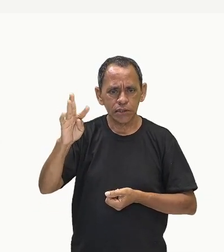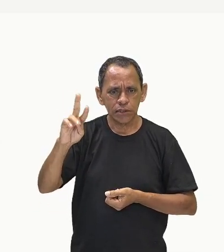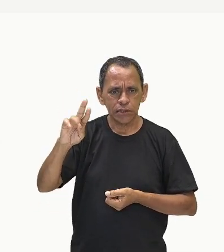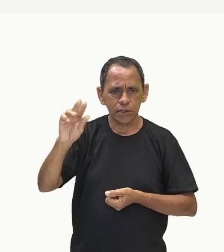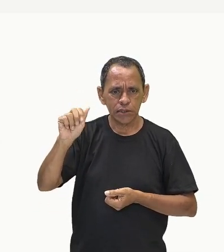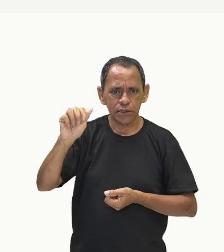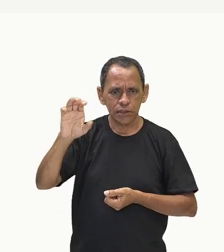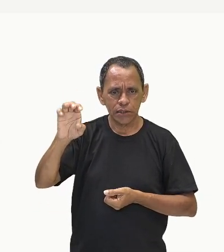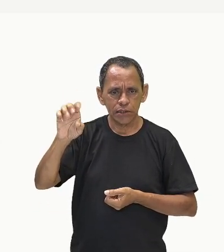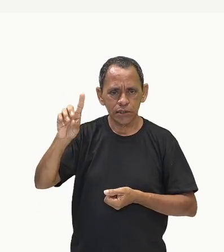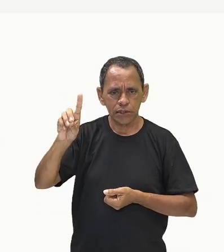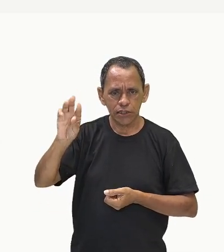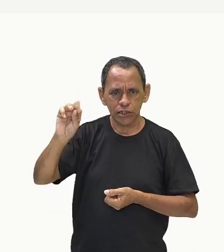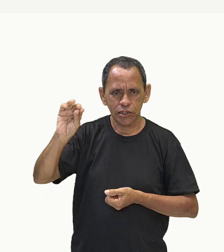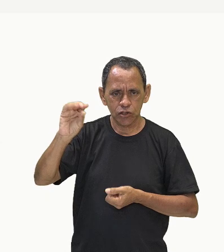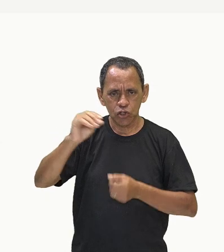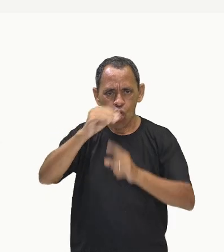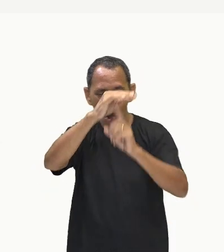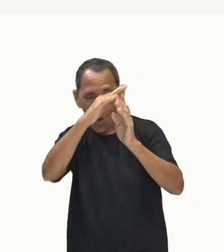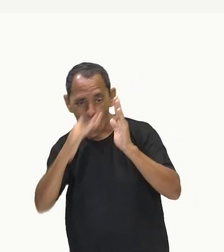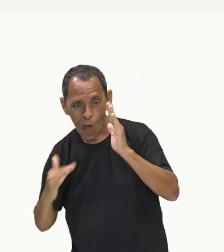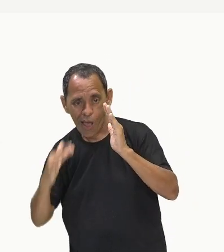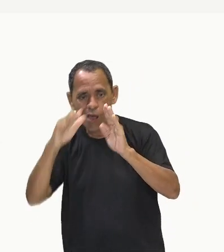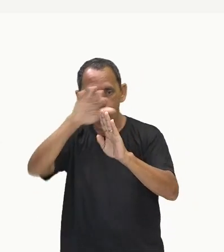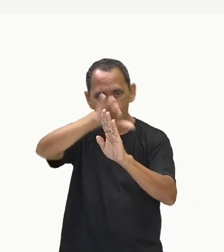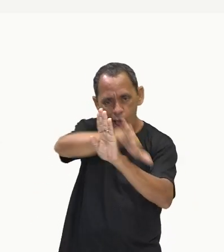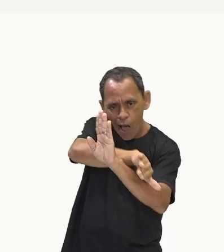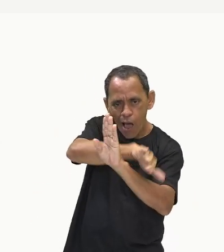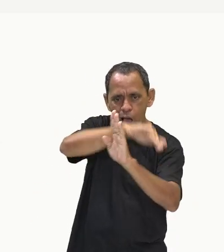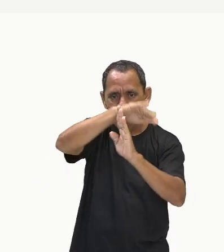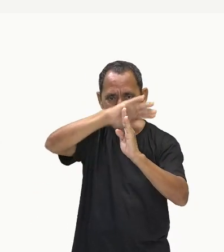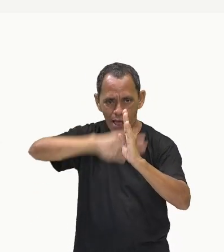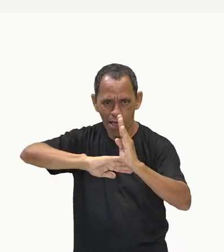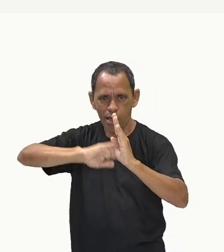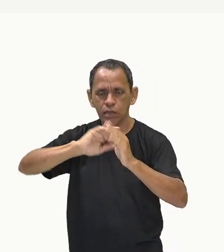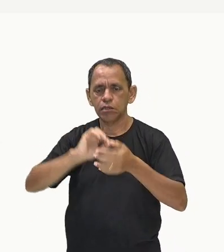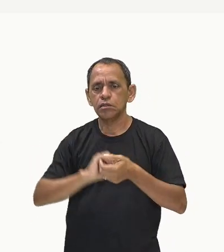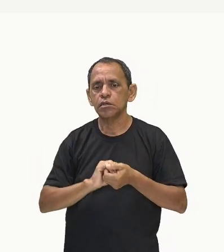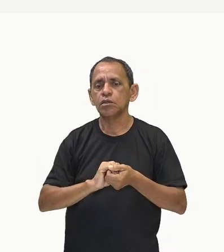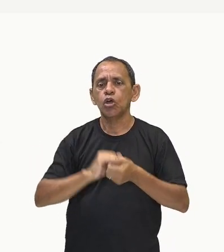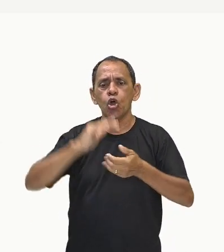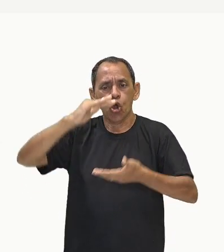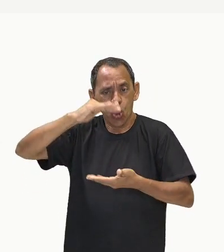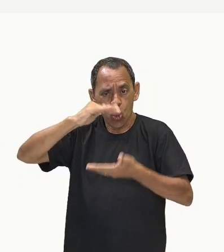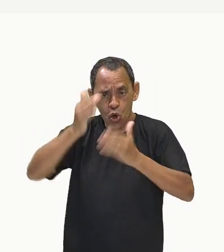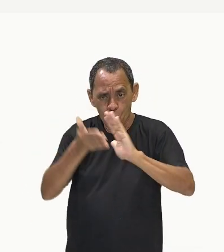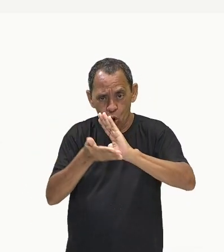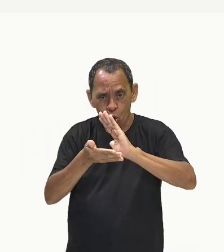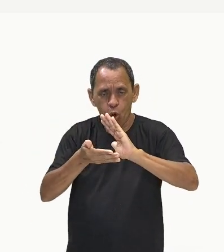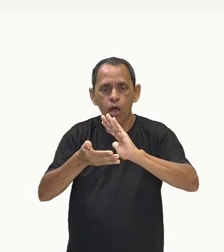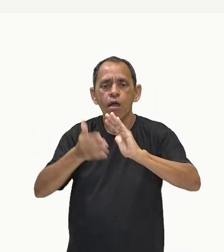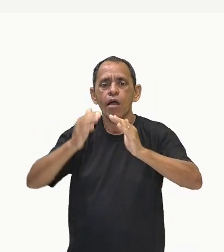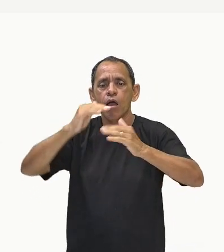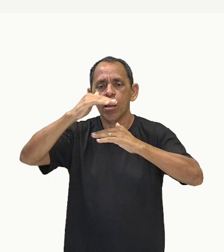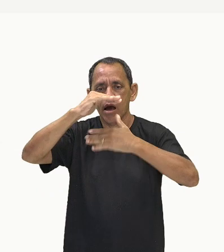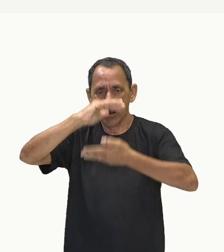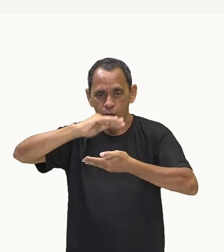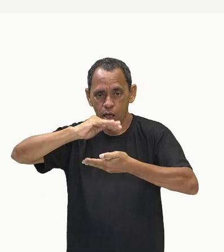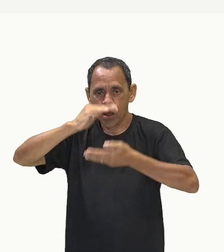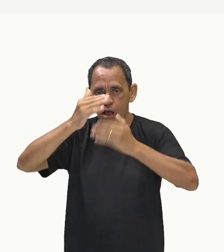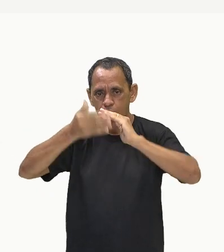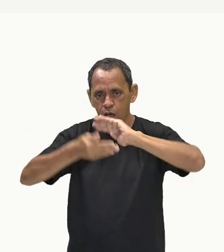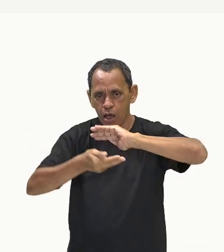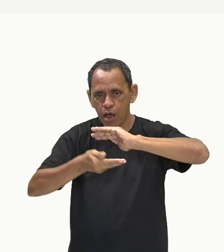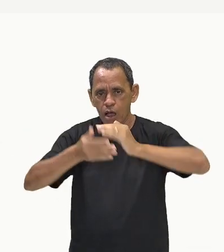Triangulares. O hexaedro, também conhecido como cubo, é formado por faces